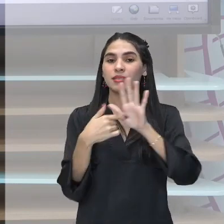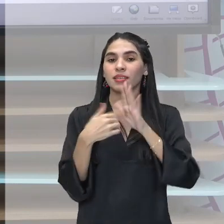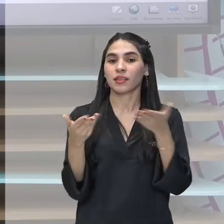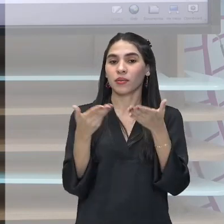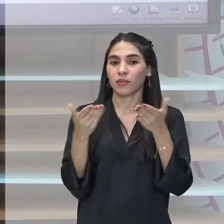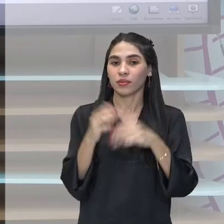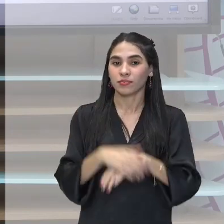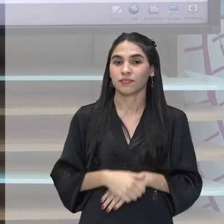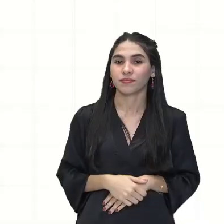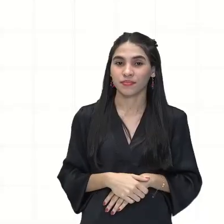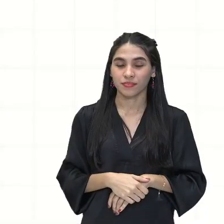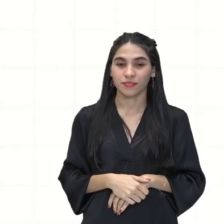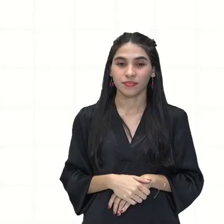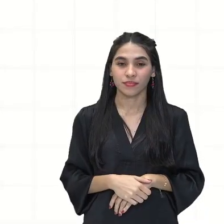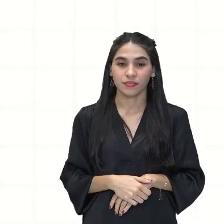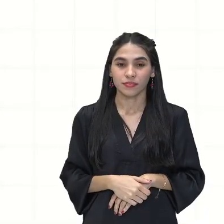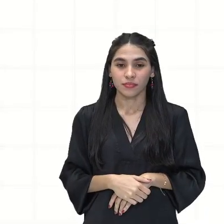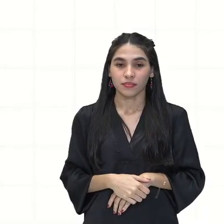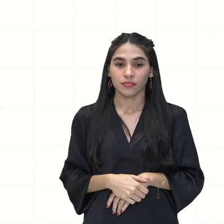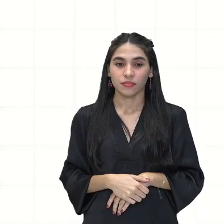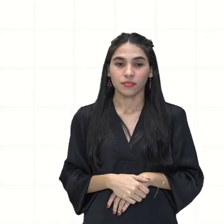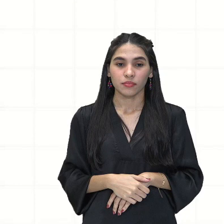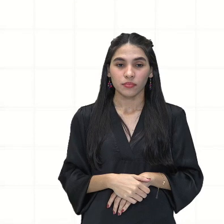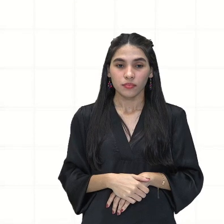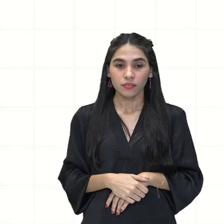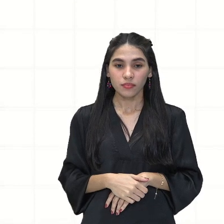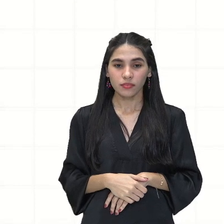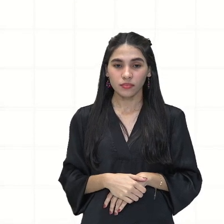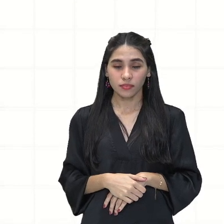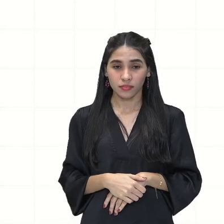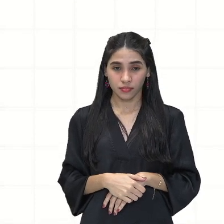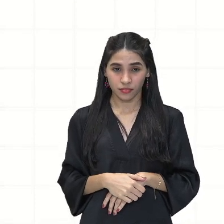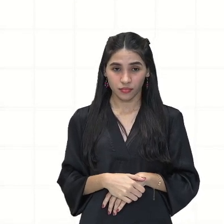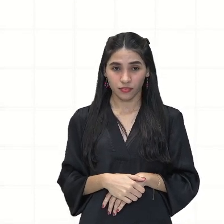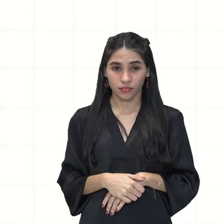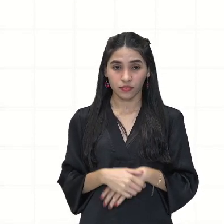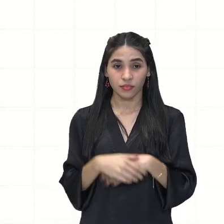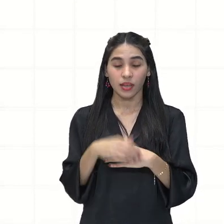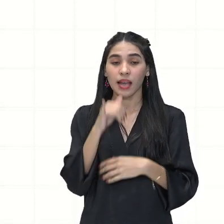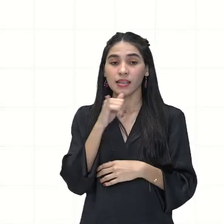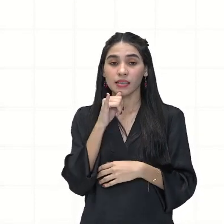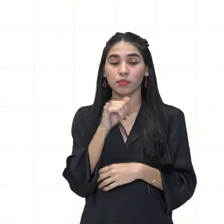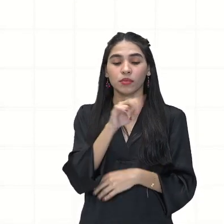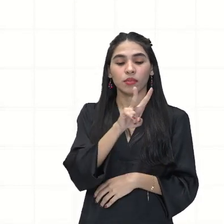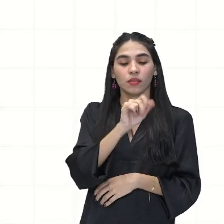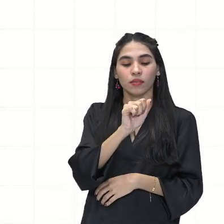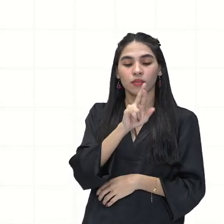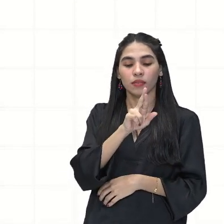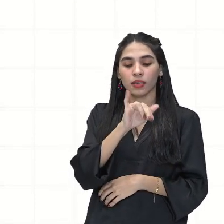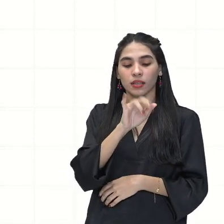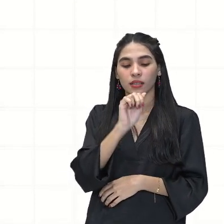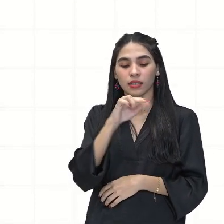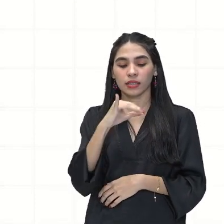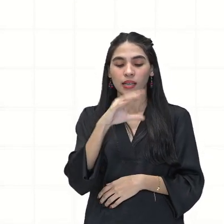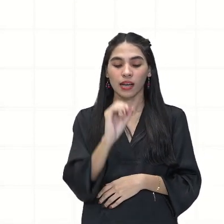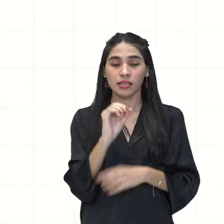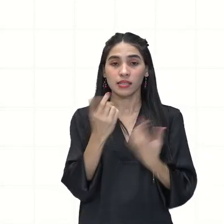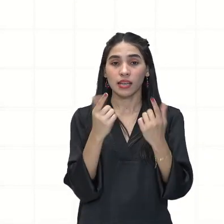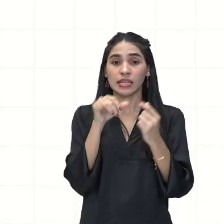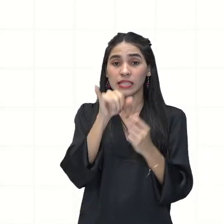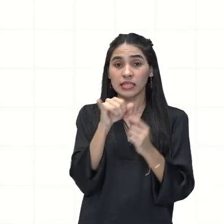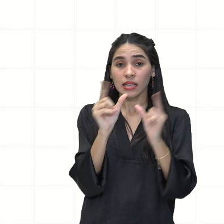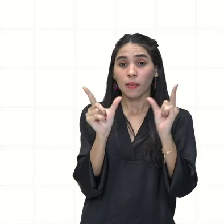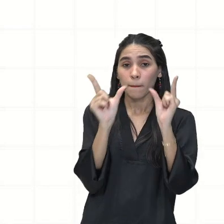agora. Me segue aqui, meu povo. Então, olha só. Quanto menor é a variância, olha o